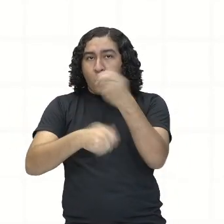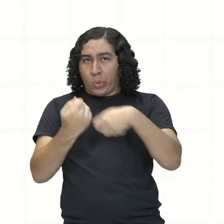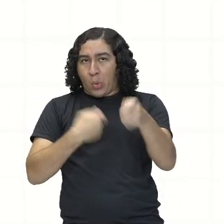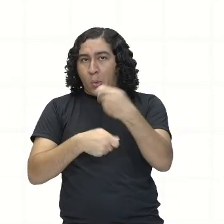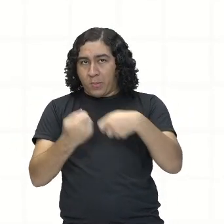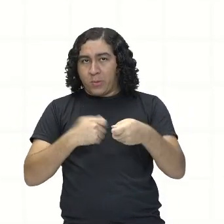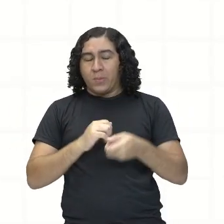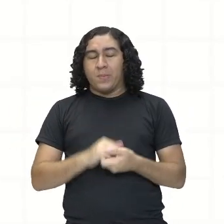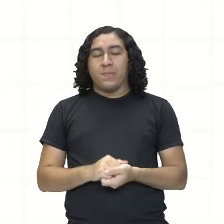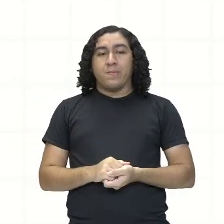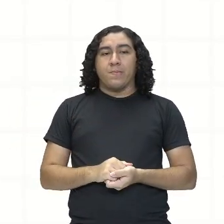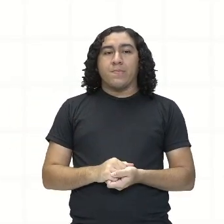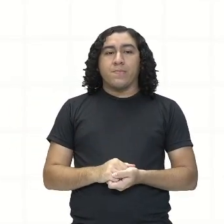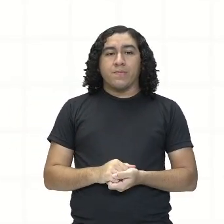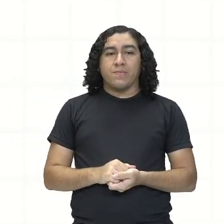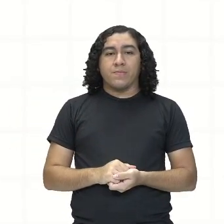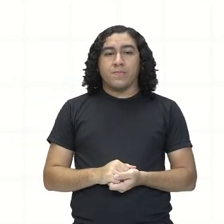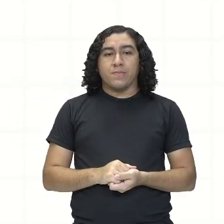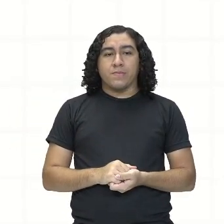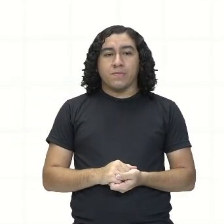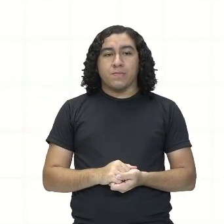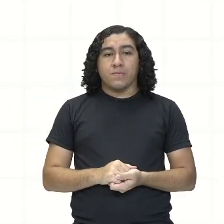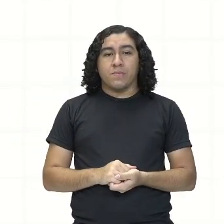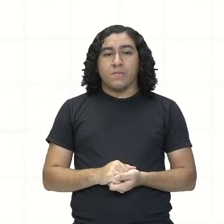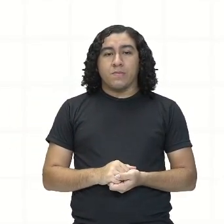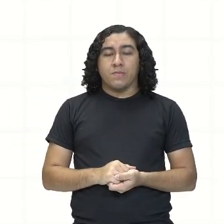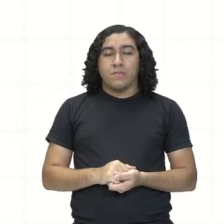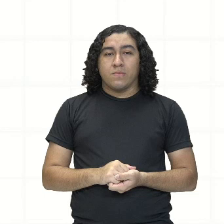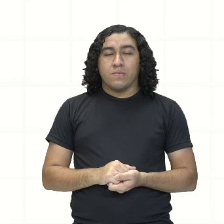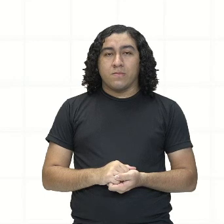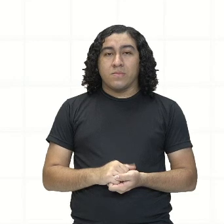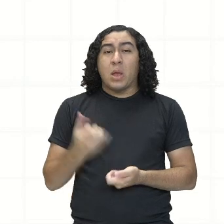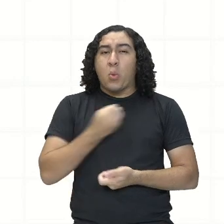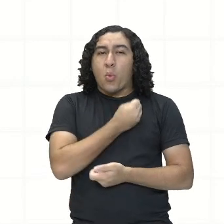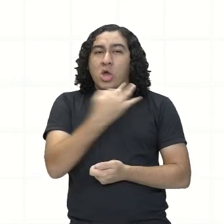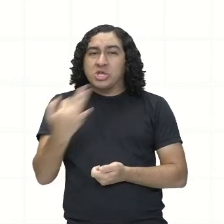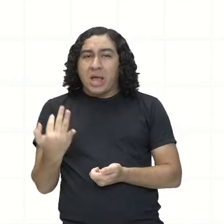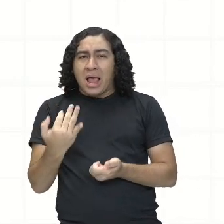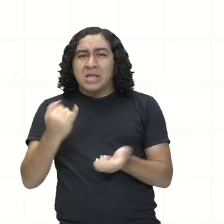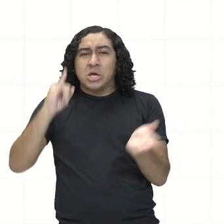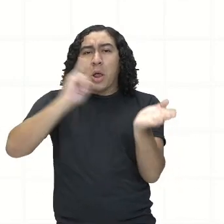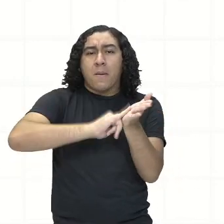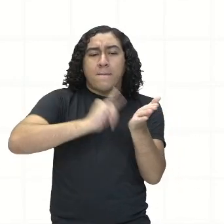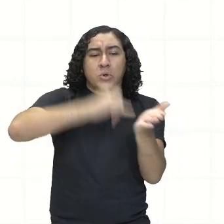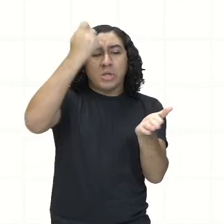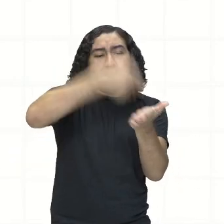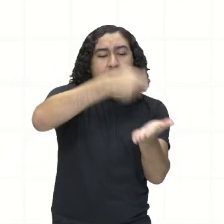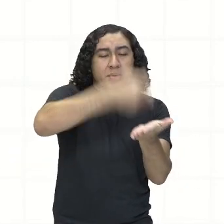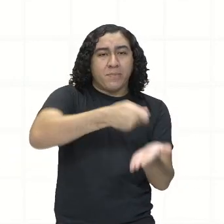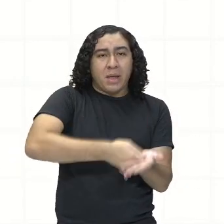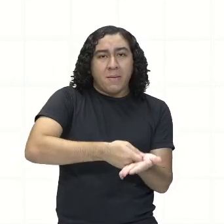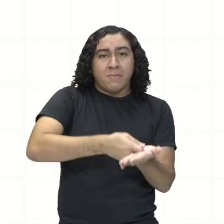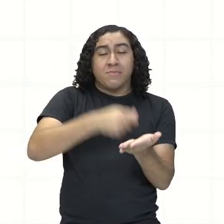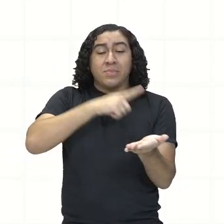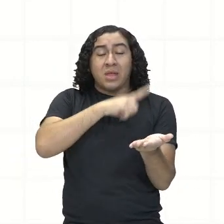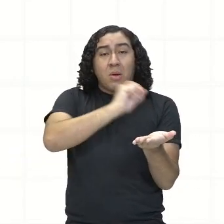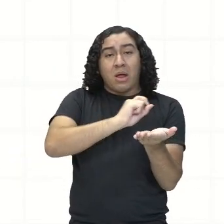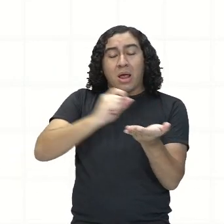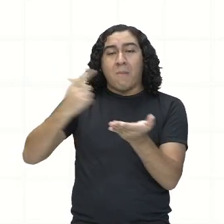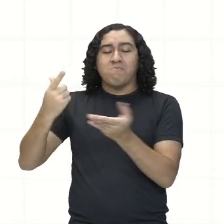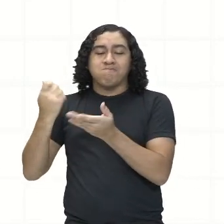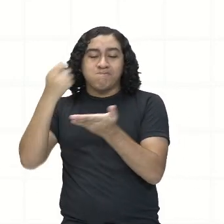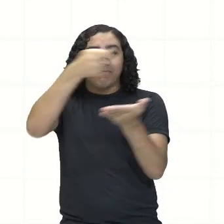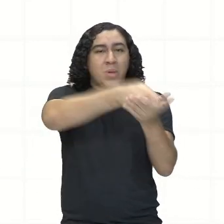protestante. Insatisfação muito grande com a quantidade de impostos que deveriam ser repassados para a